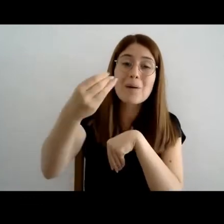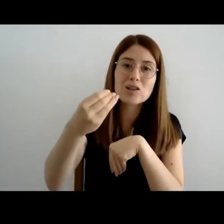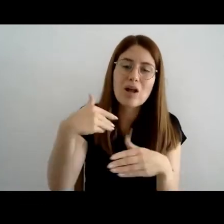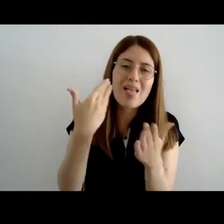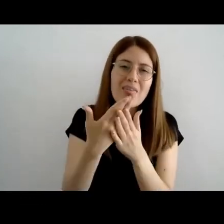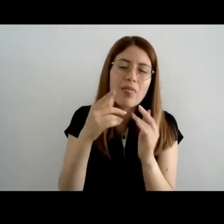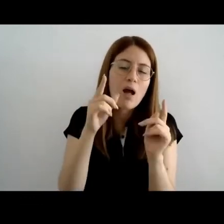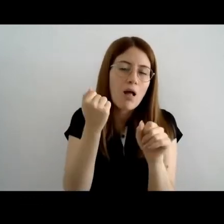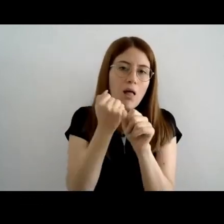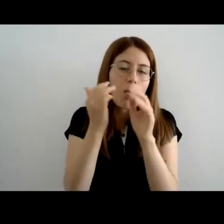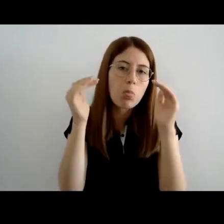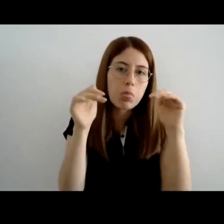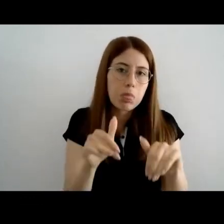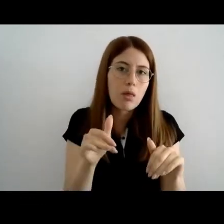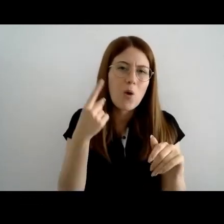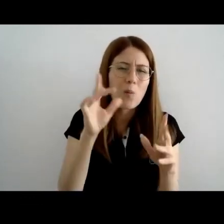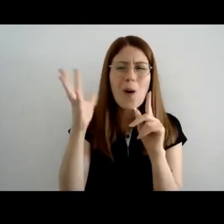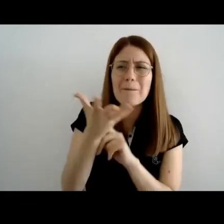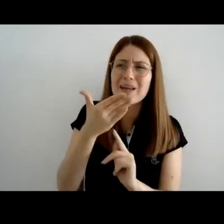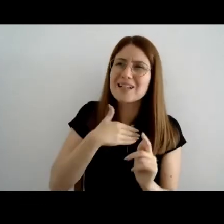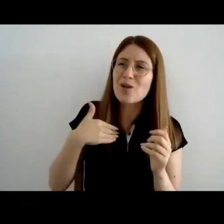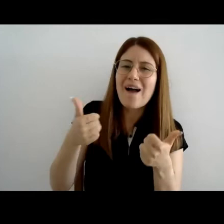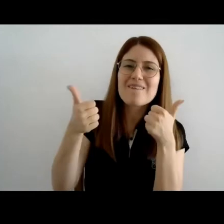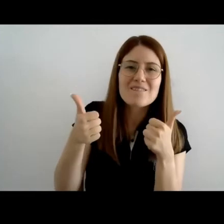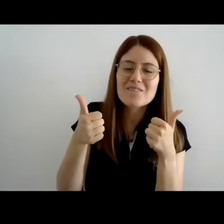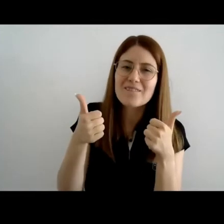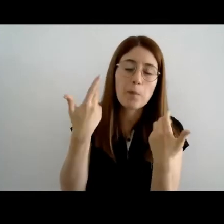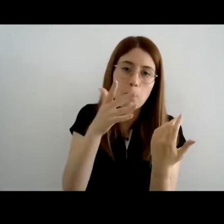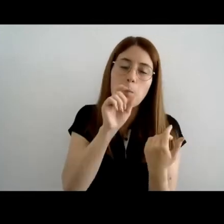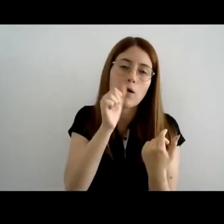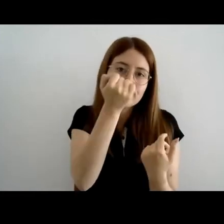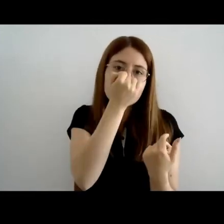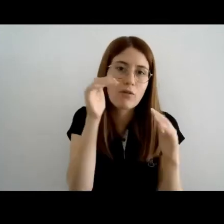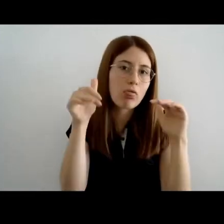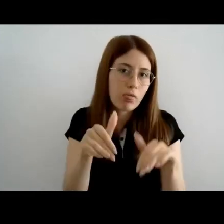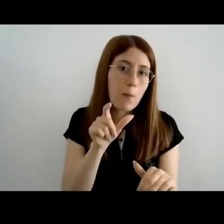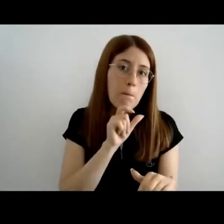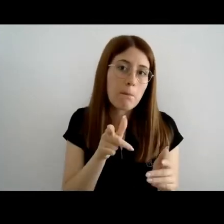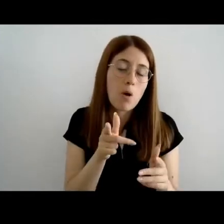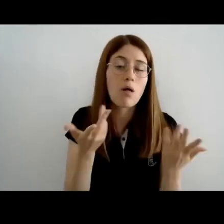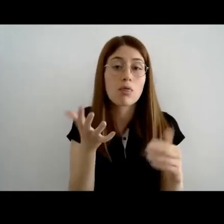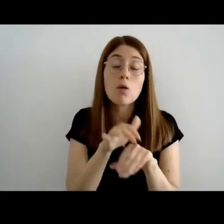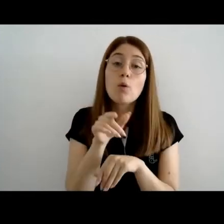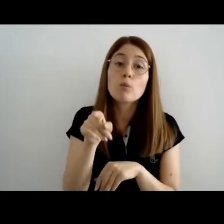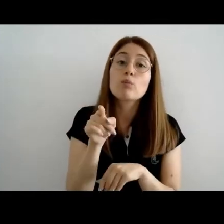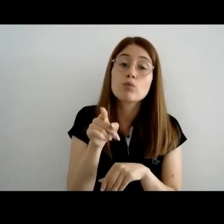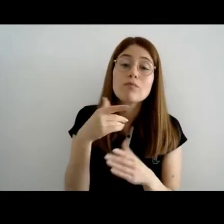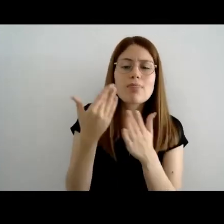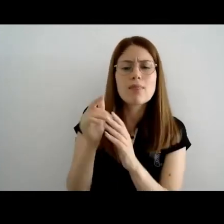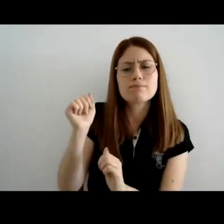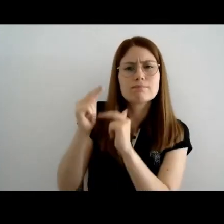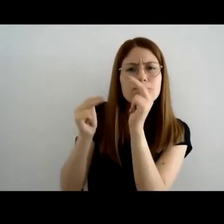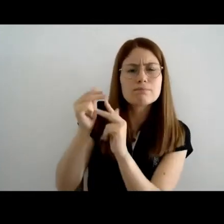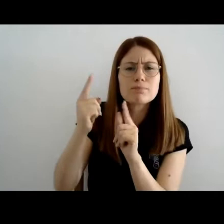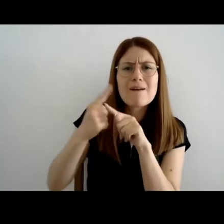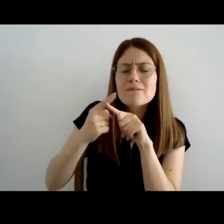no desempenho e no ambiente saudável que é importante manter na unidade para resultados a longo prazo. E, portanto, aqui constrói-se a tal